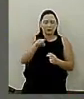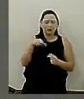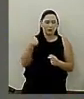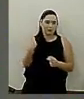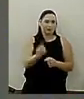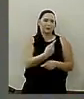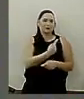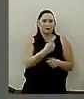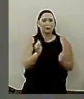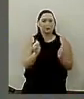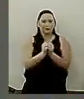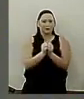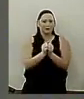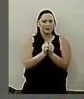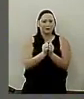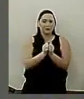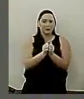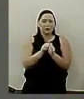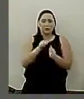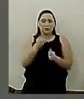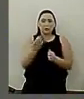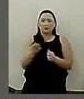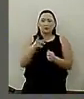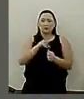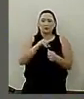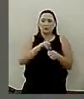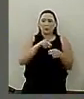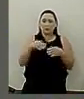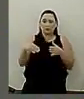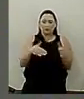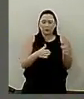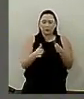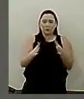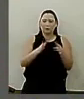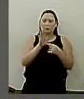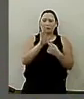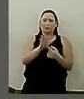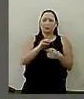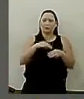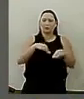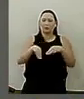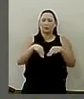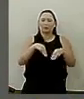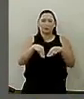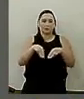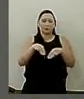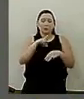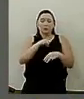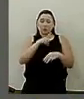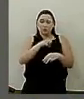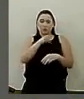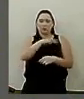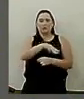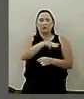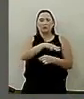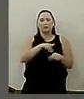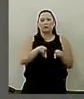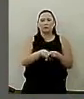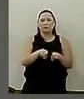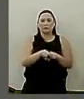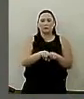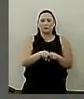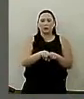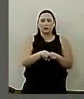nós. E a nossa caminhada começa aqui. O relato de Mateus é o mais resumido e inclui mais 2